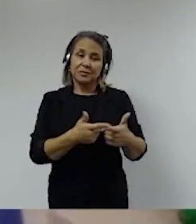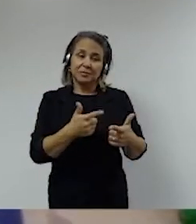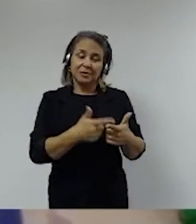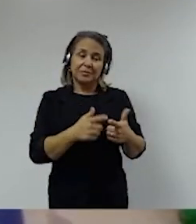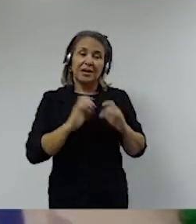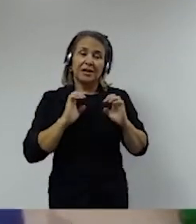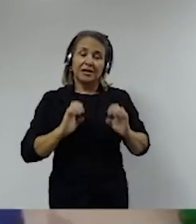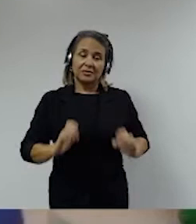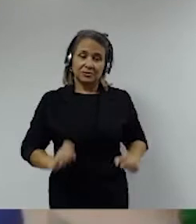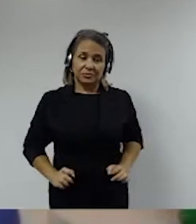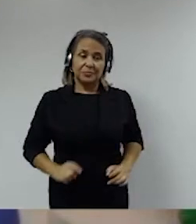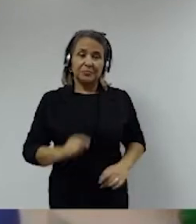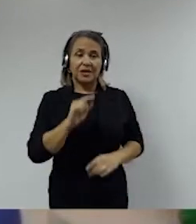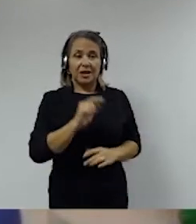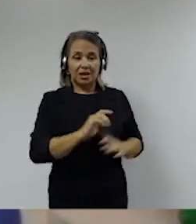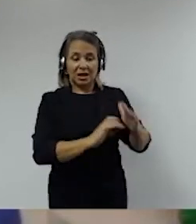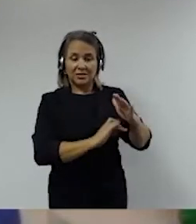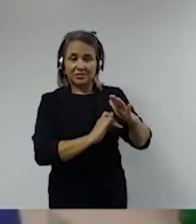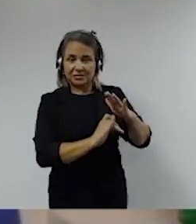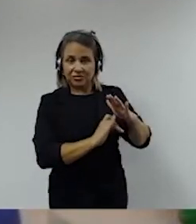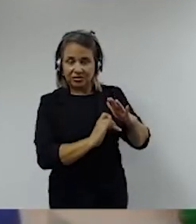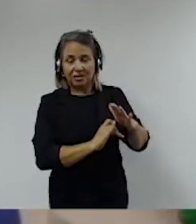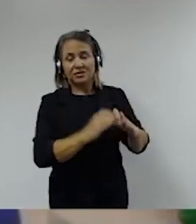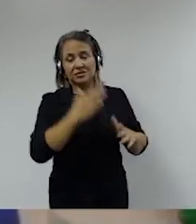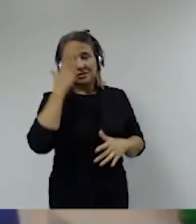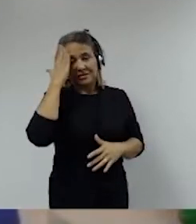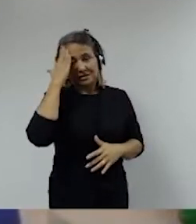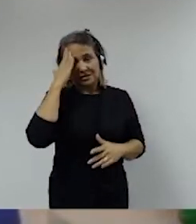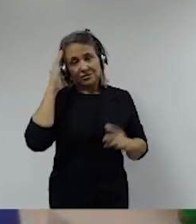passaram a entender da impossibilidade da realização